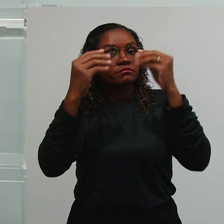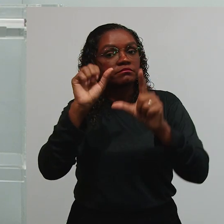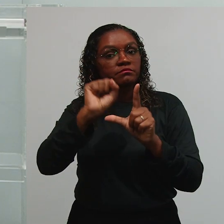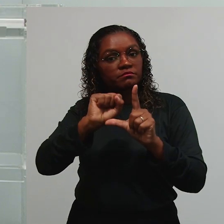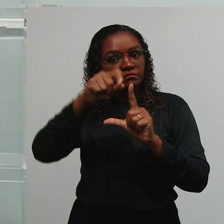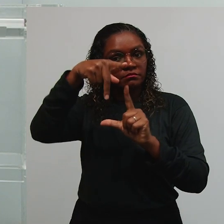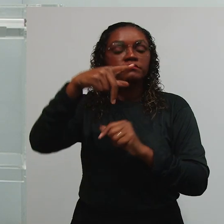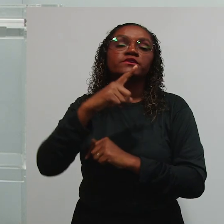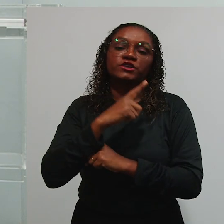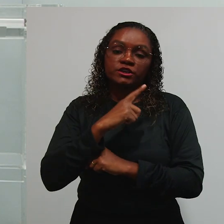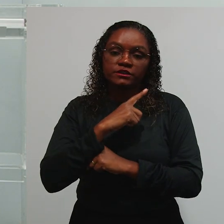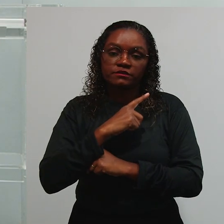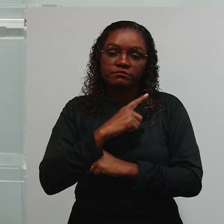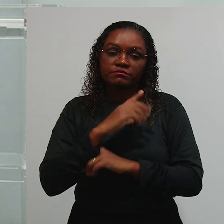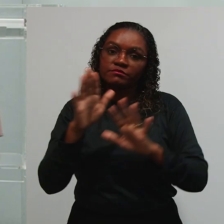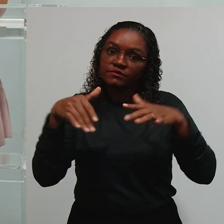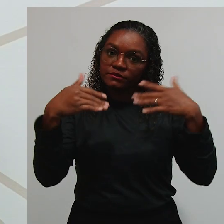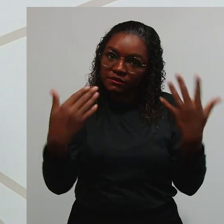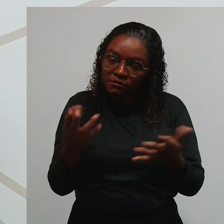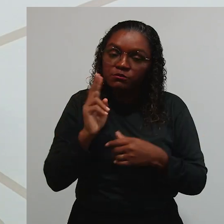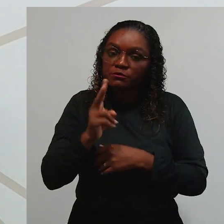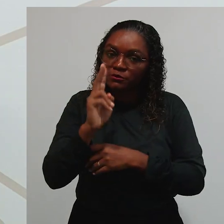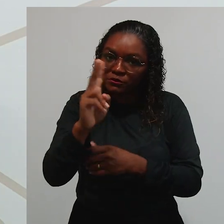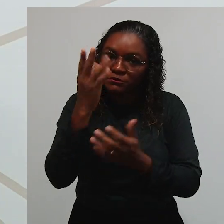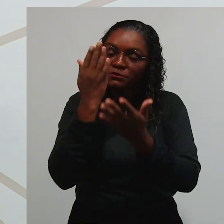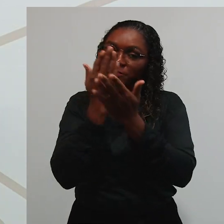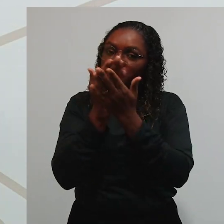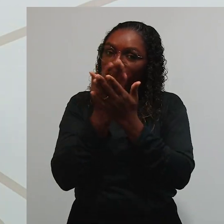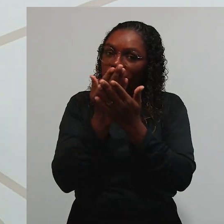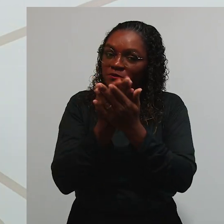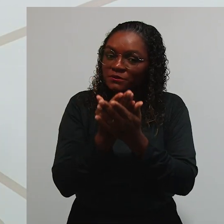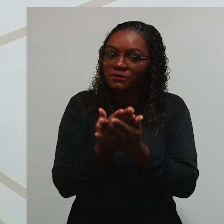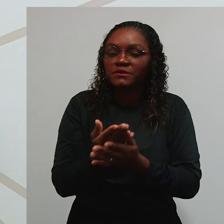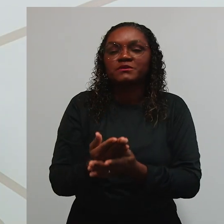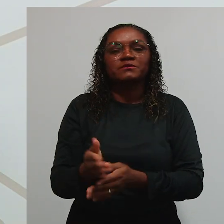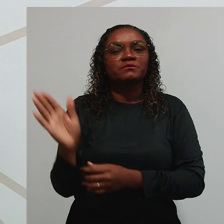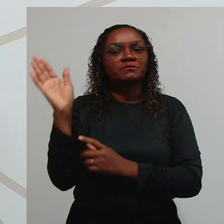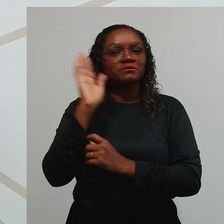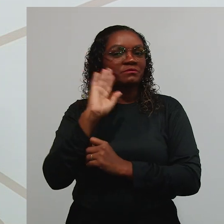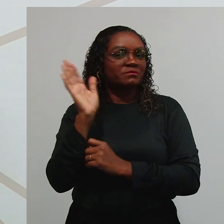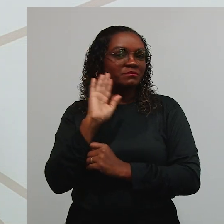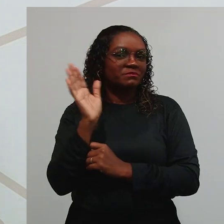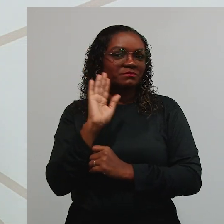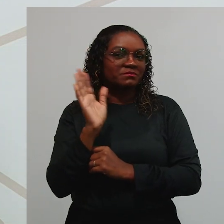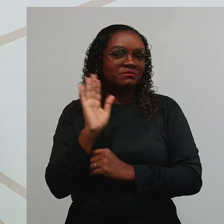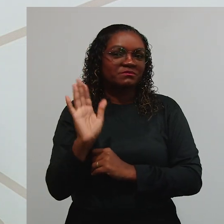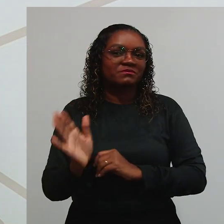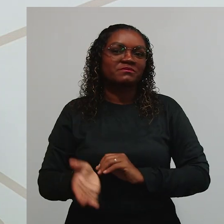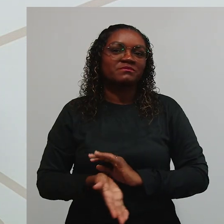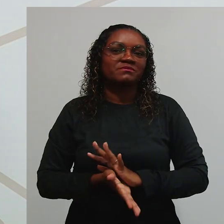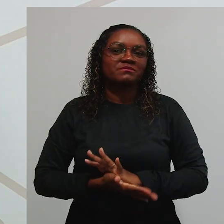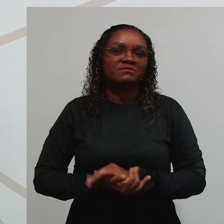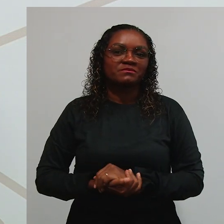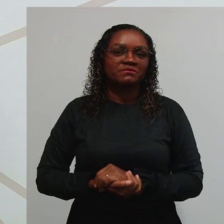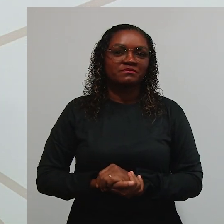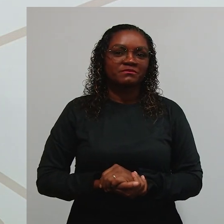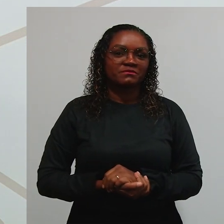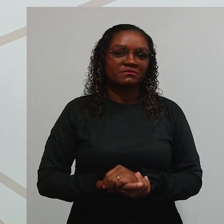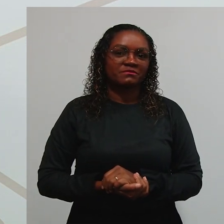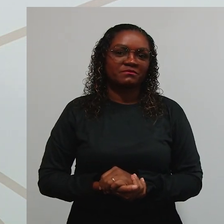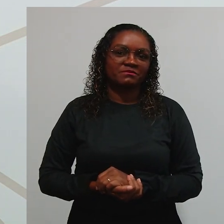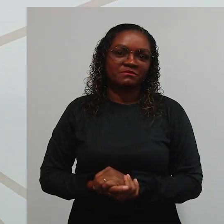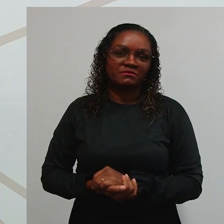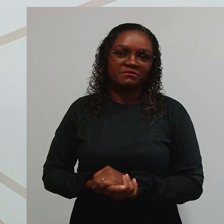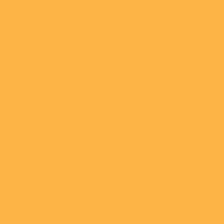SUAP. E aí é o quê? Curiose-se, siga reto toda a vida, que é logo ali. Até a próxima,